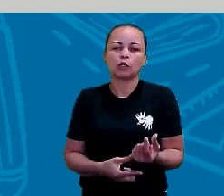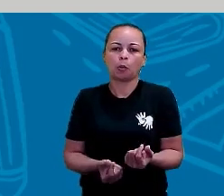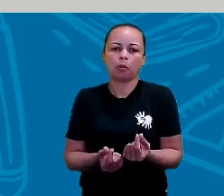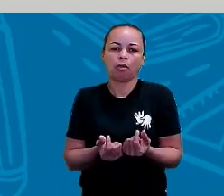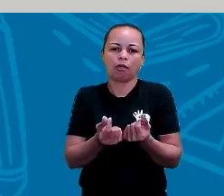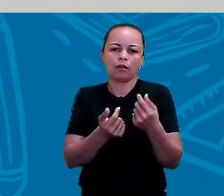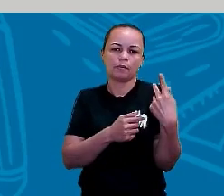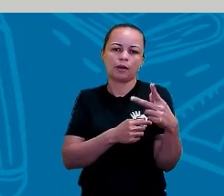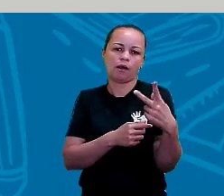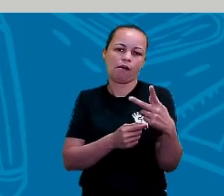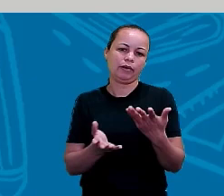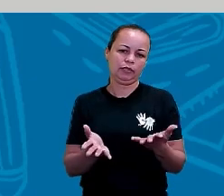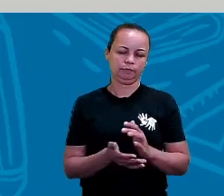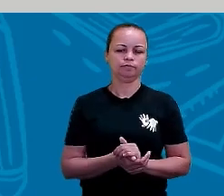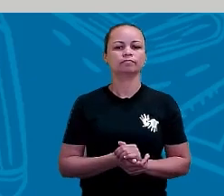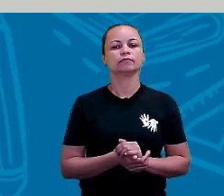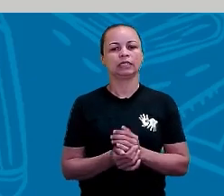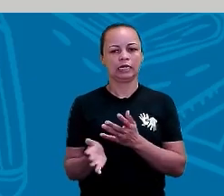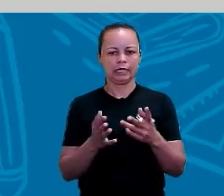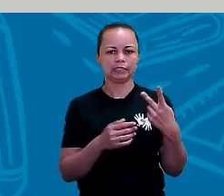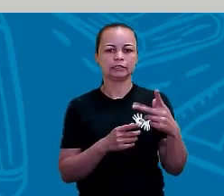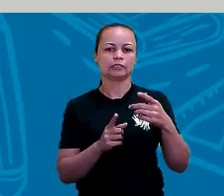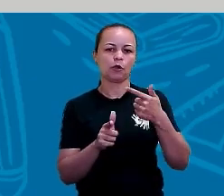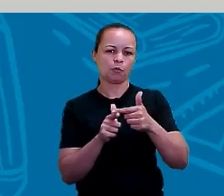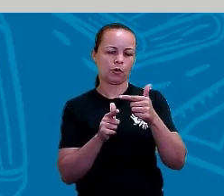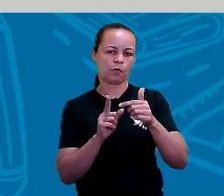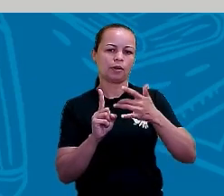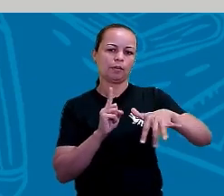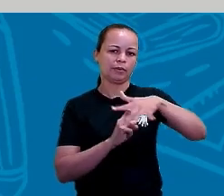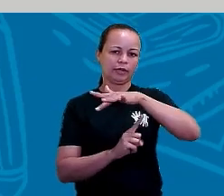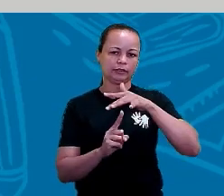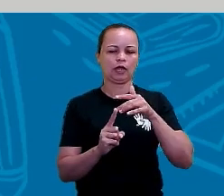gente discutir muito em próximas aulas. Tá certo?